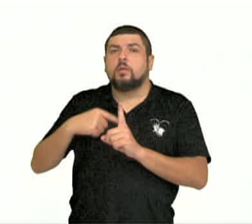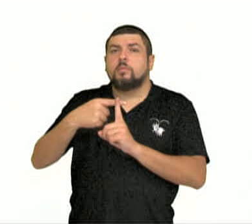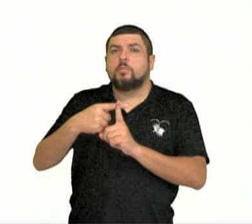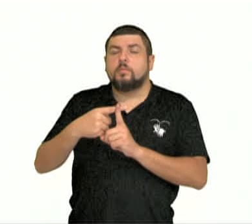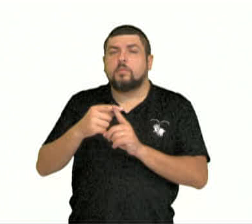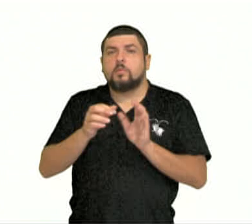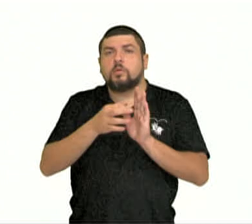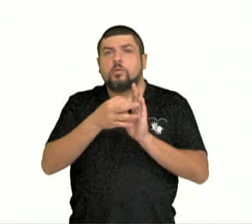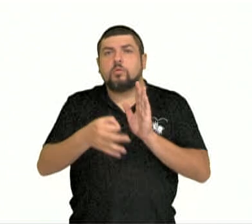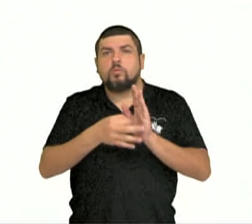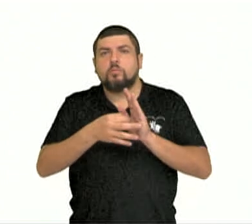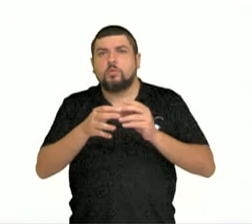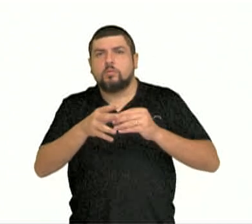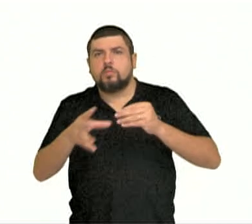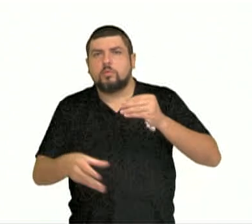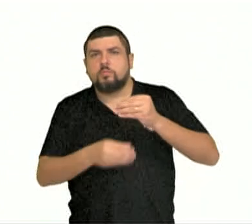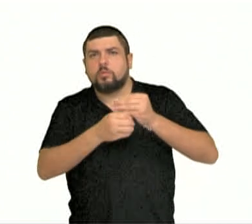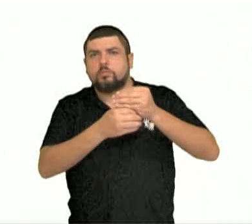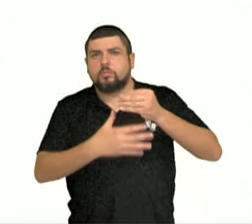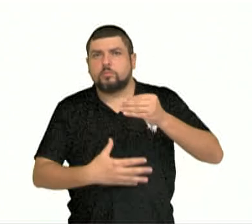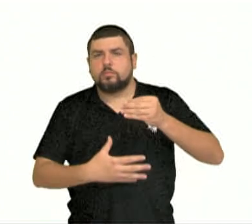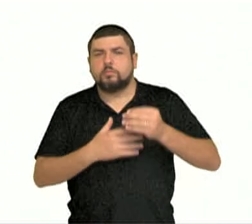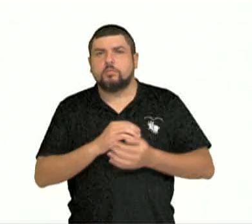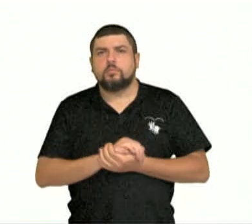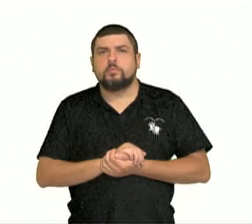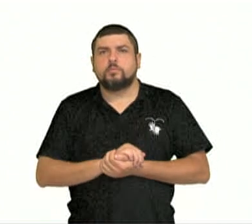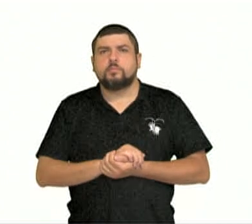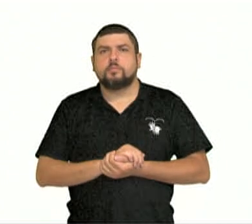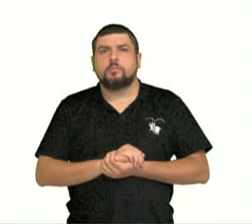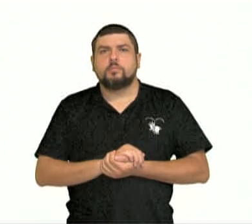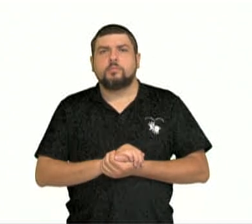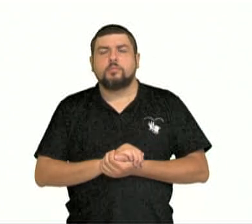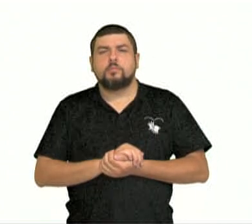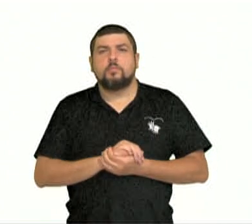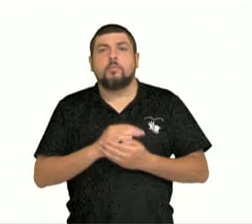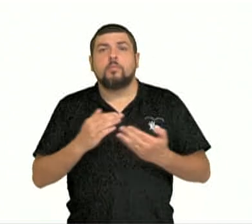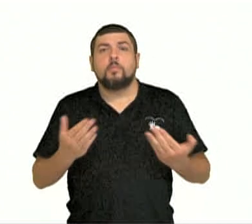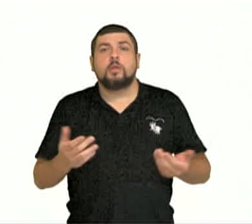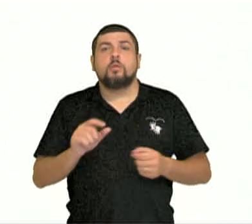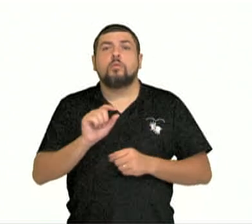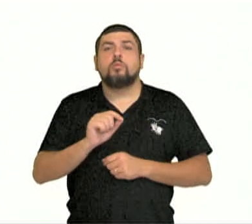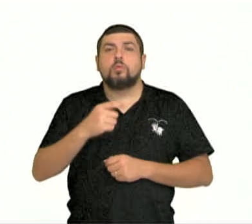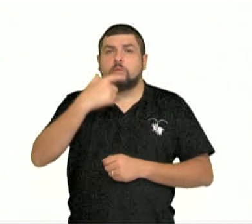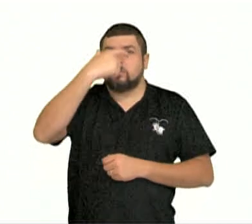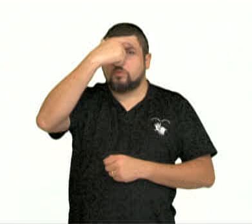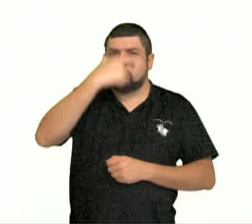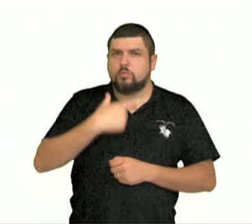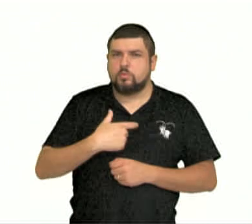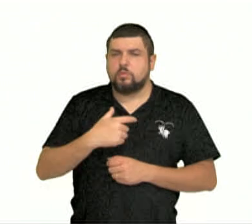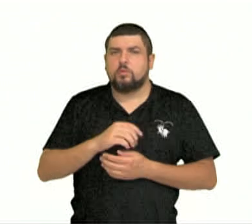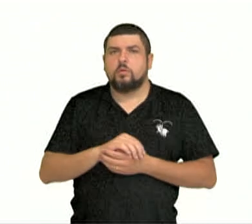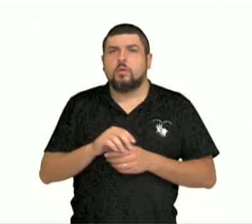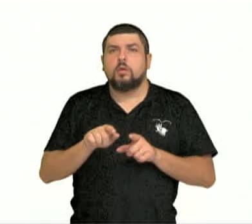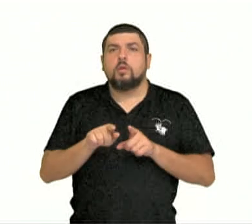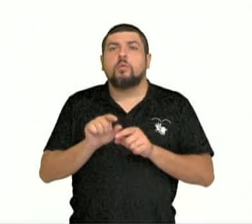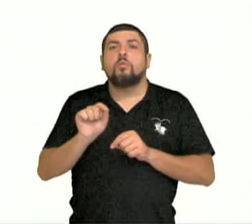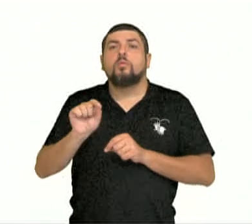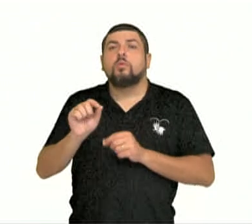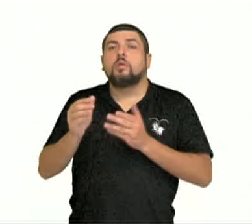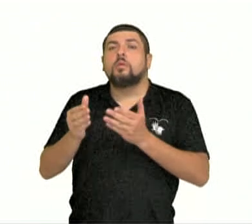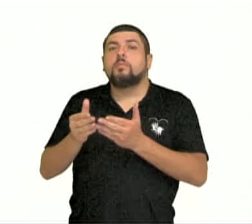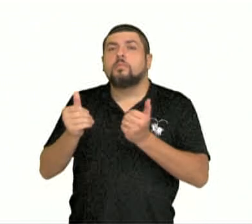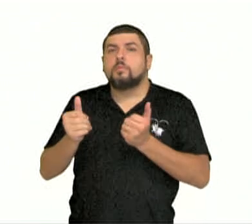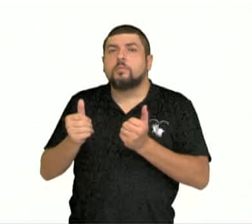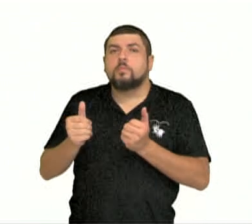sou eu? O que eu estou reivindicando e quais são os argumentos que